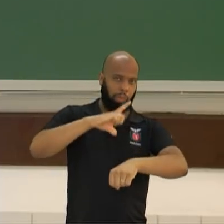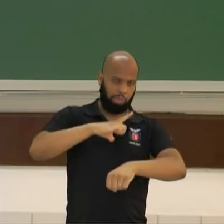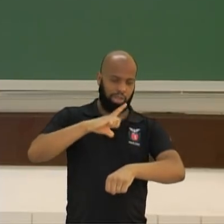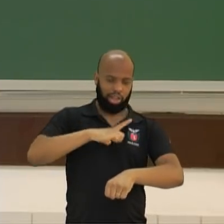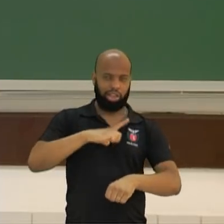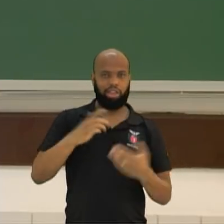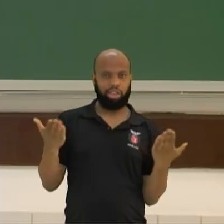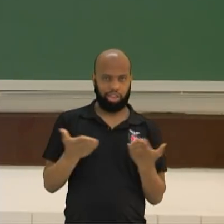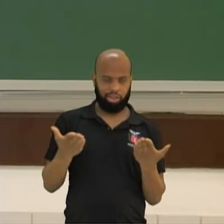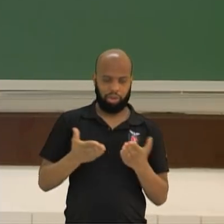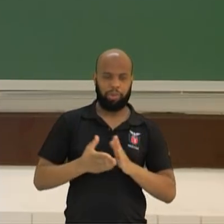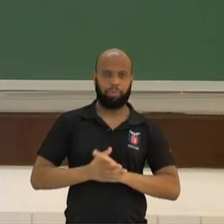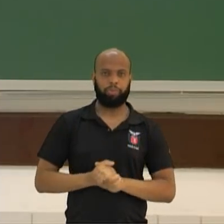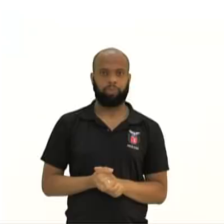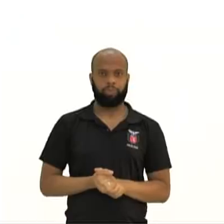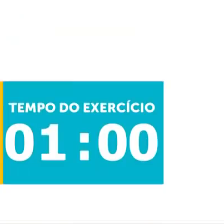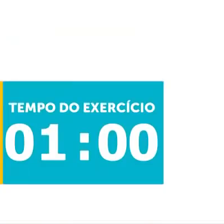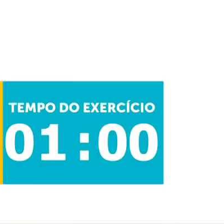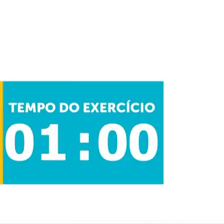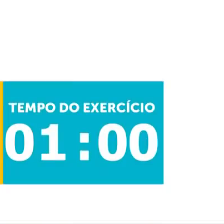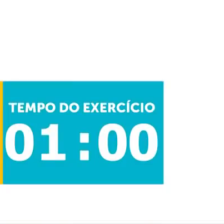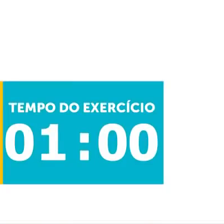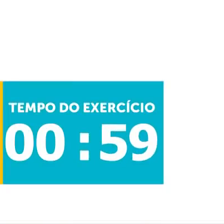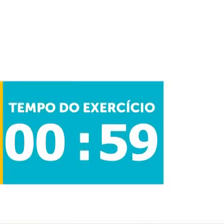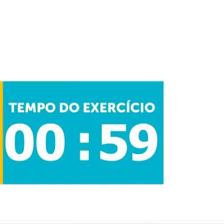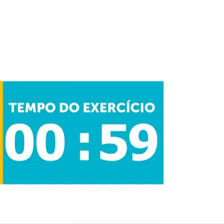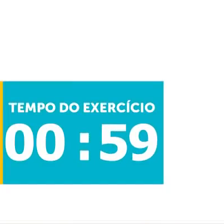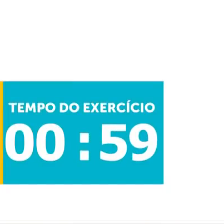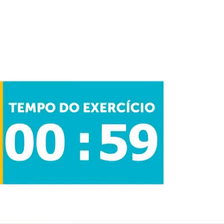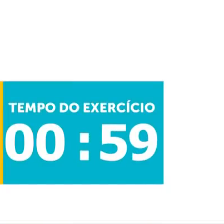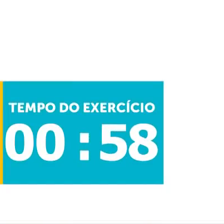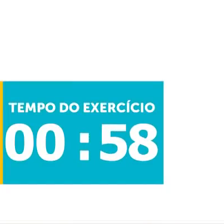já retornamos para a nossa correção.